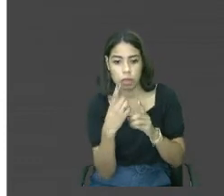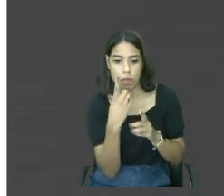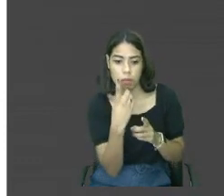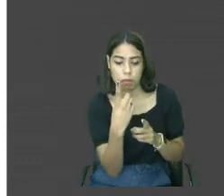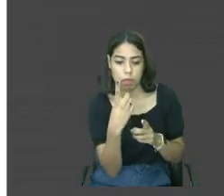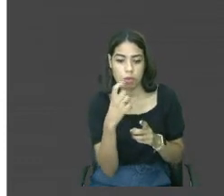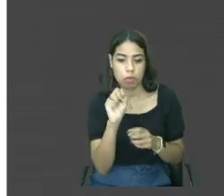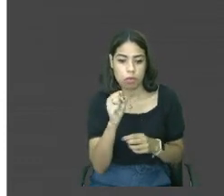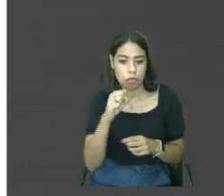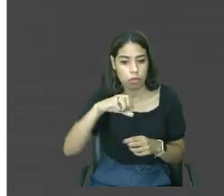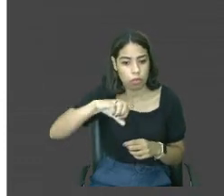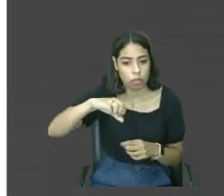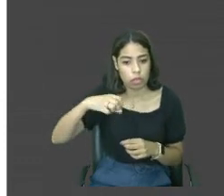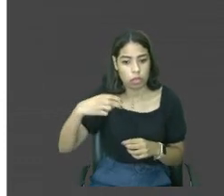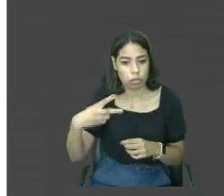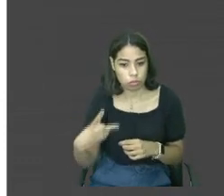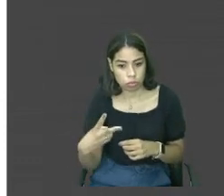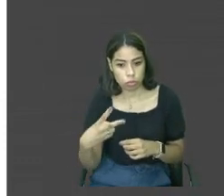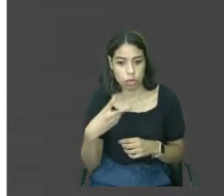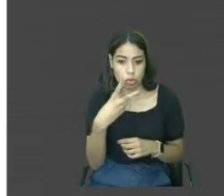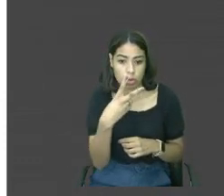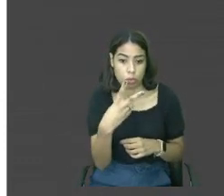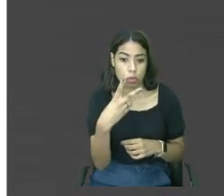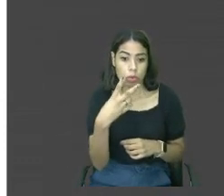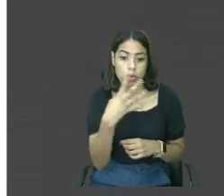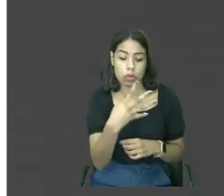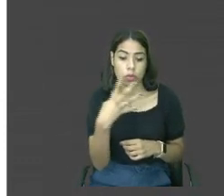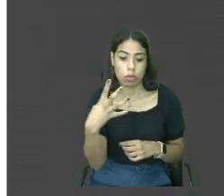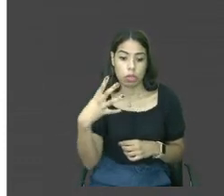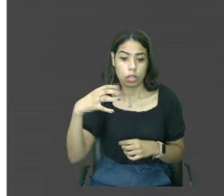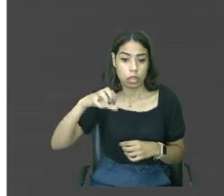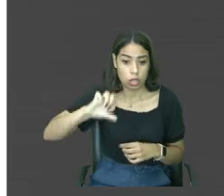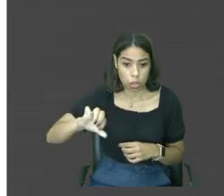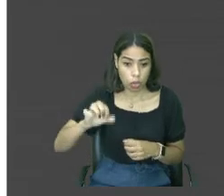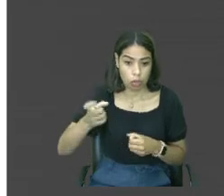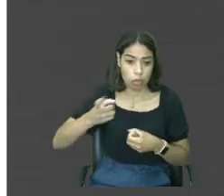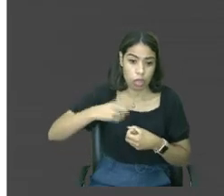1.892, 2.449 consultas de retorno,